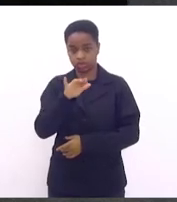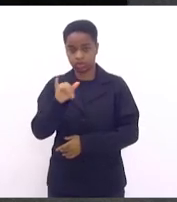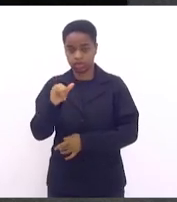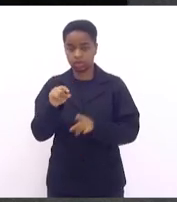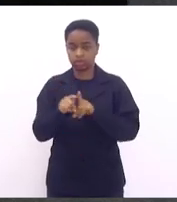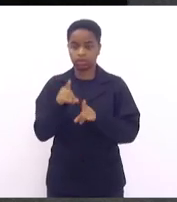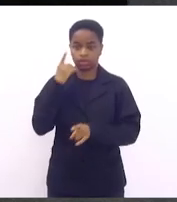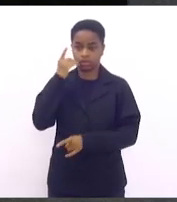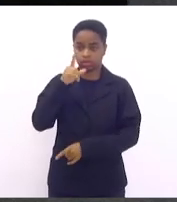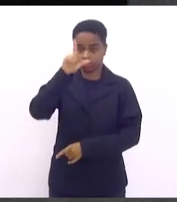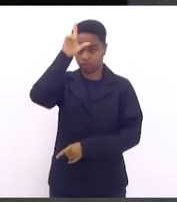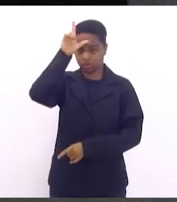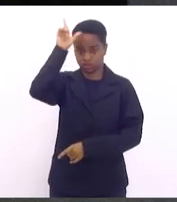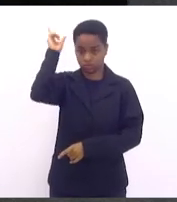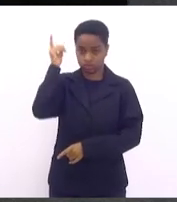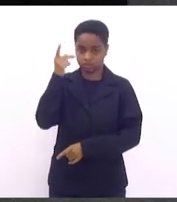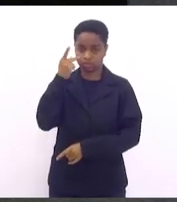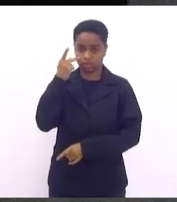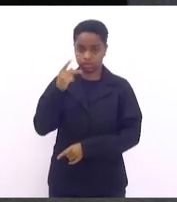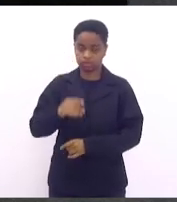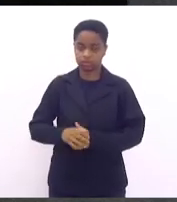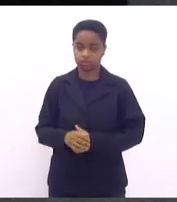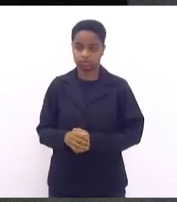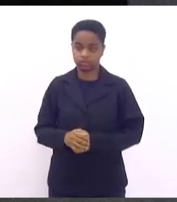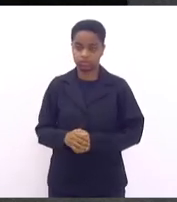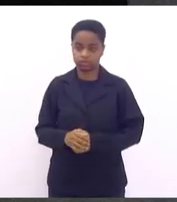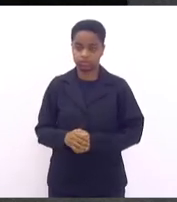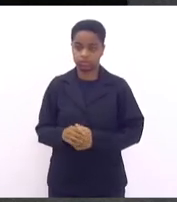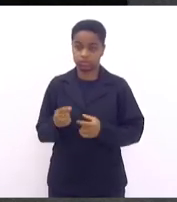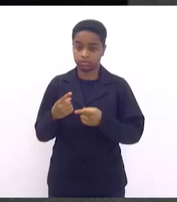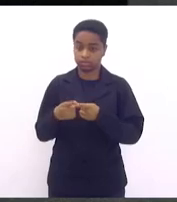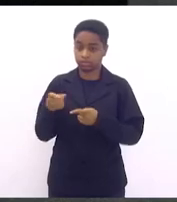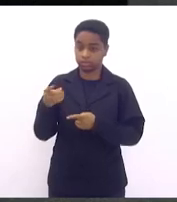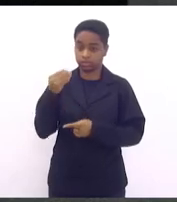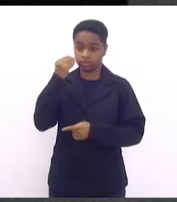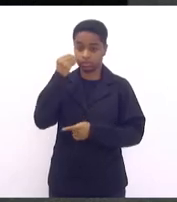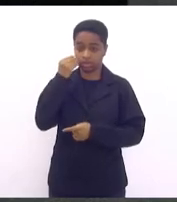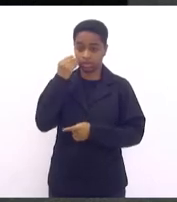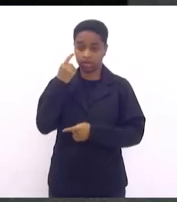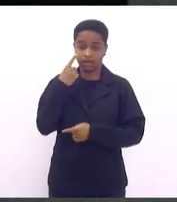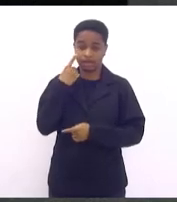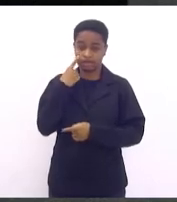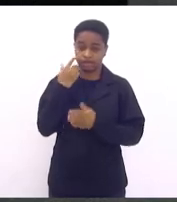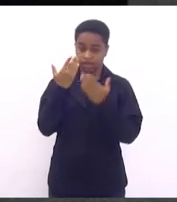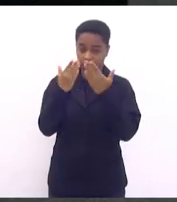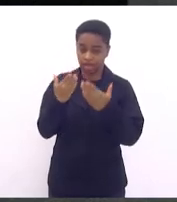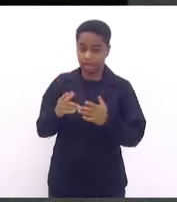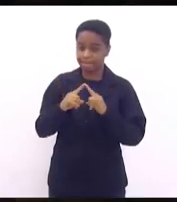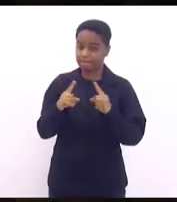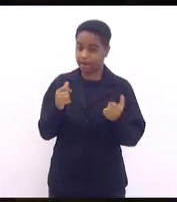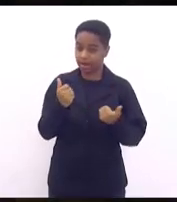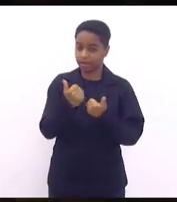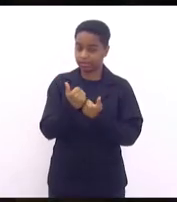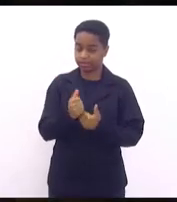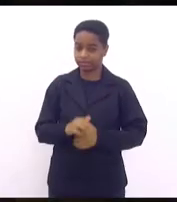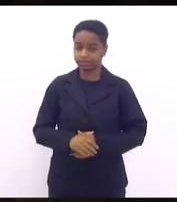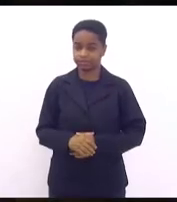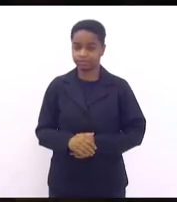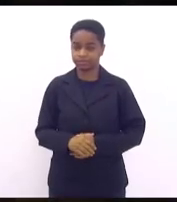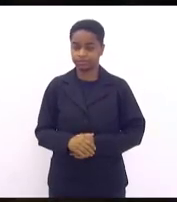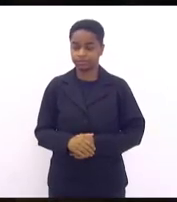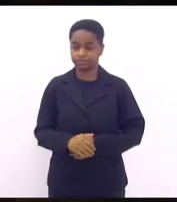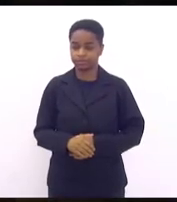deputado Luiz Paulo. Que, apesar de tentar pedir verificação, vai ser coautor do projeto.